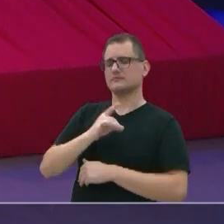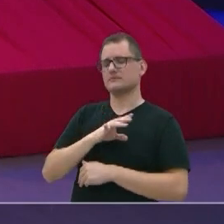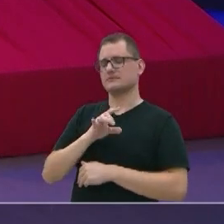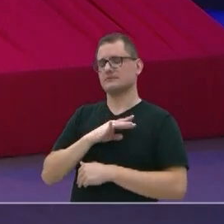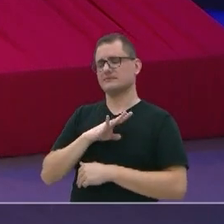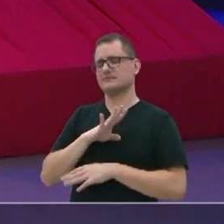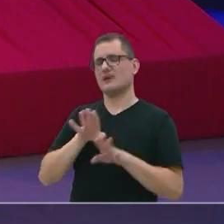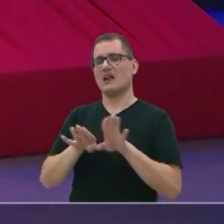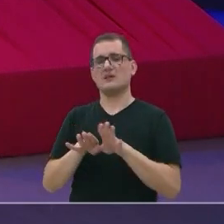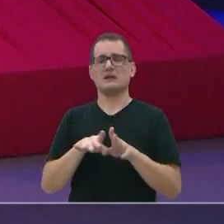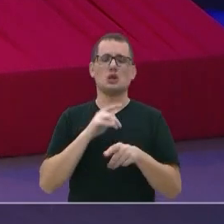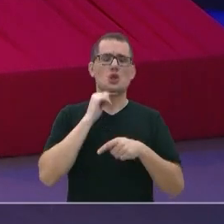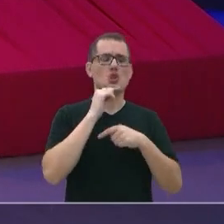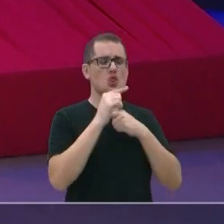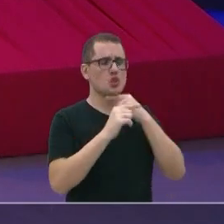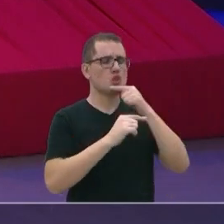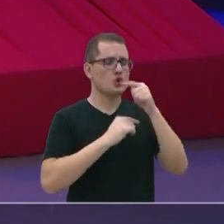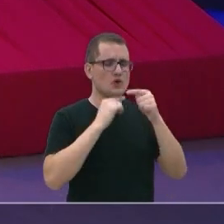incertezas,